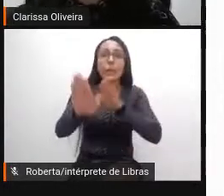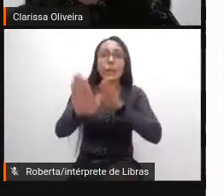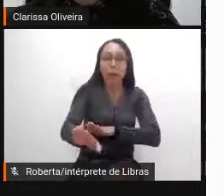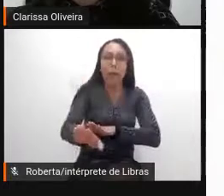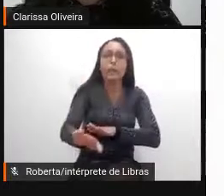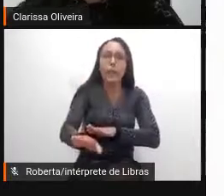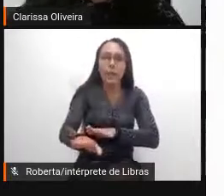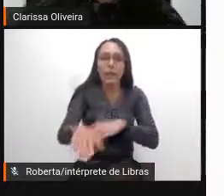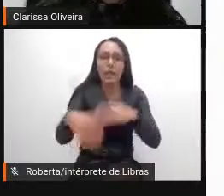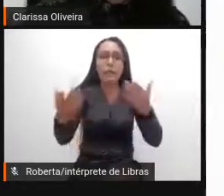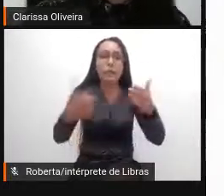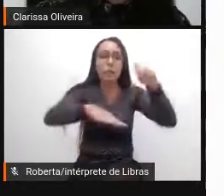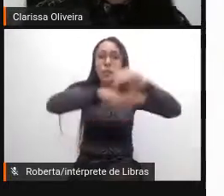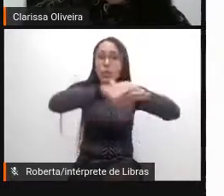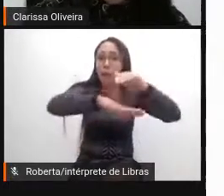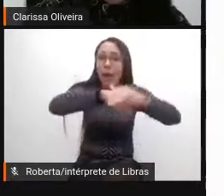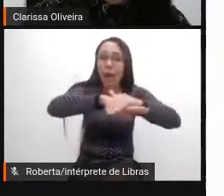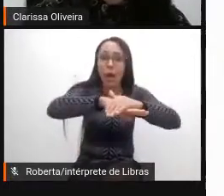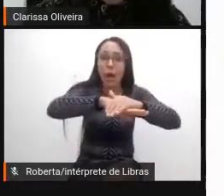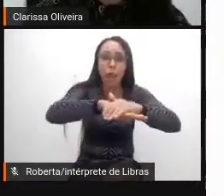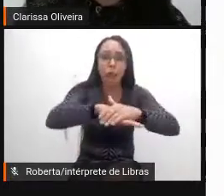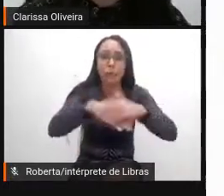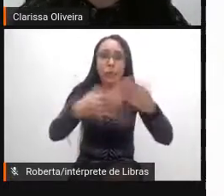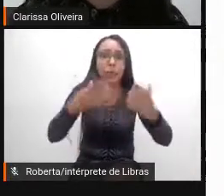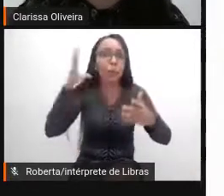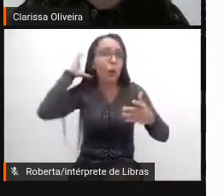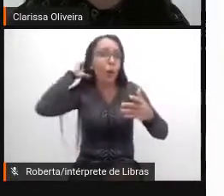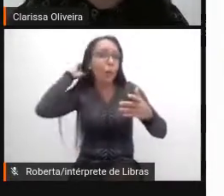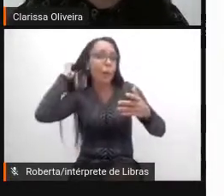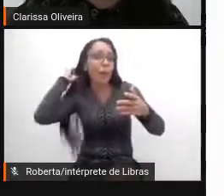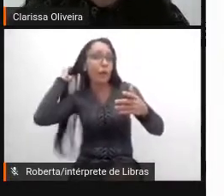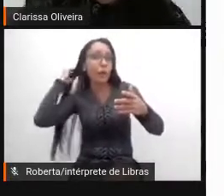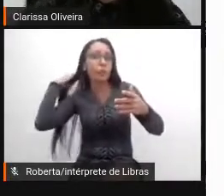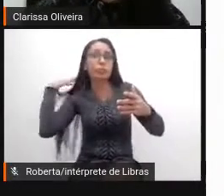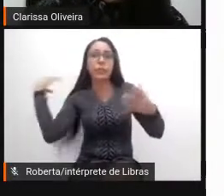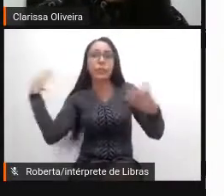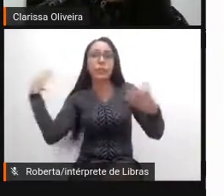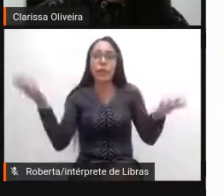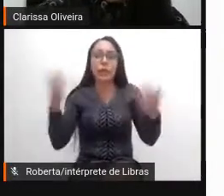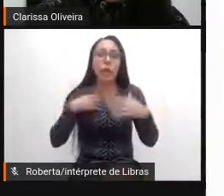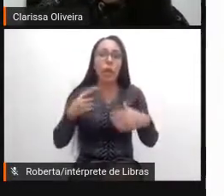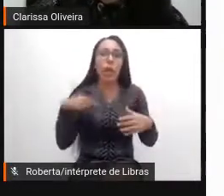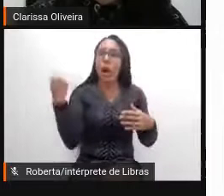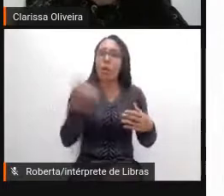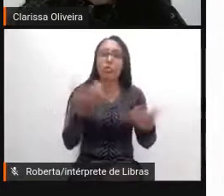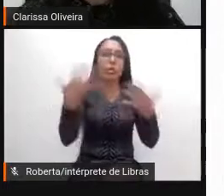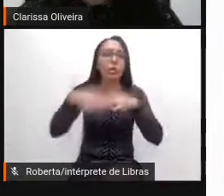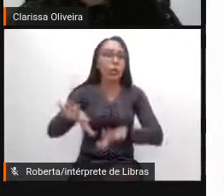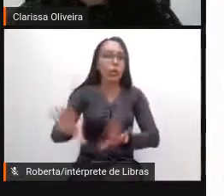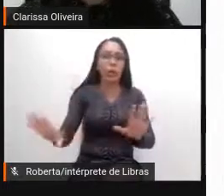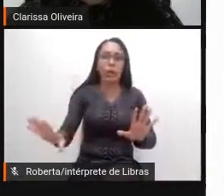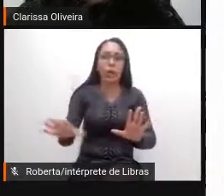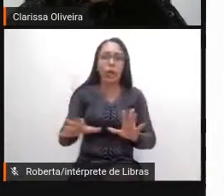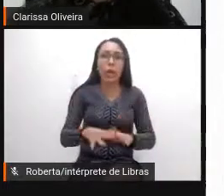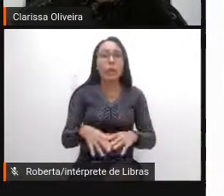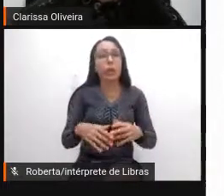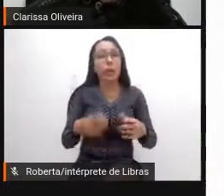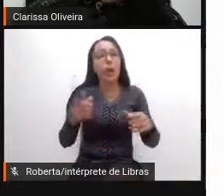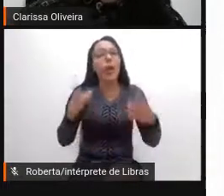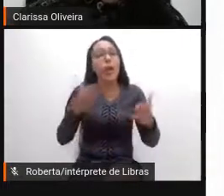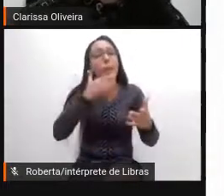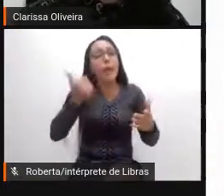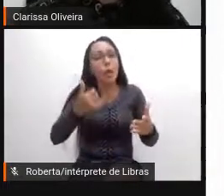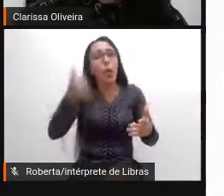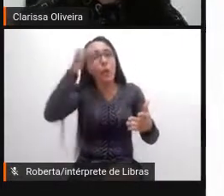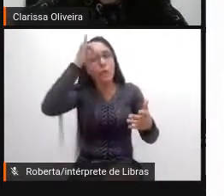de um sapato, por quanto tempo fica no cabelo. Então, a gente não quer correr esse risco. É melhor prevenir do que remediar. Então, chega